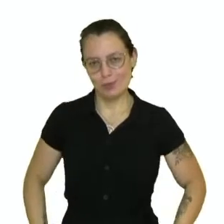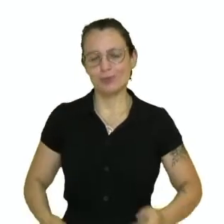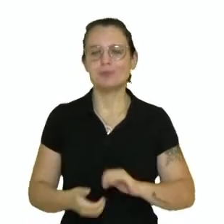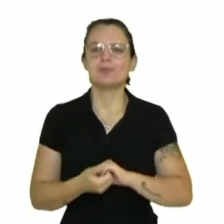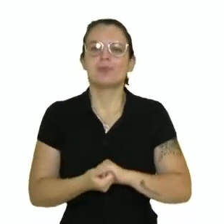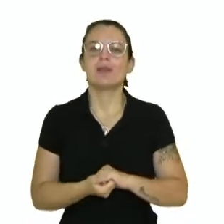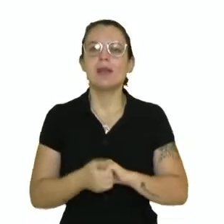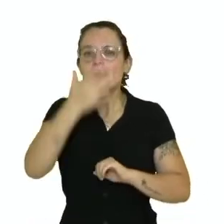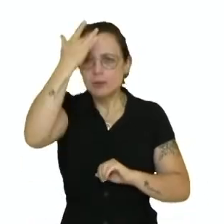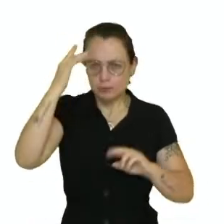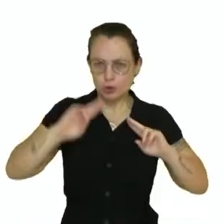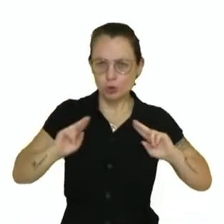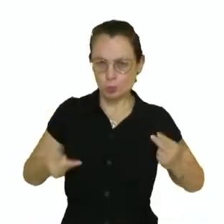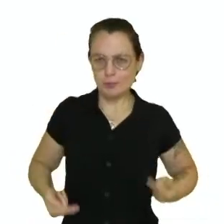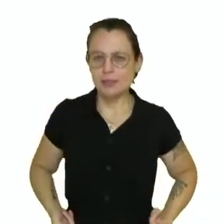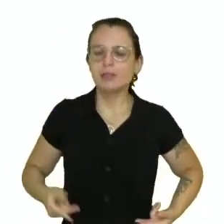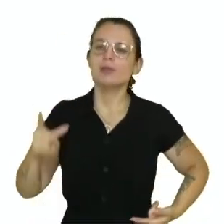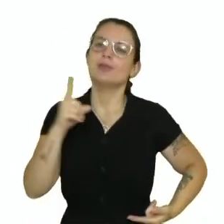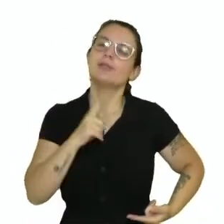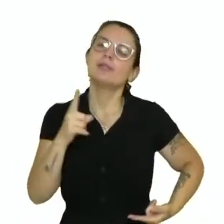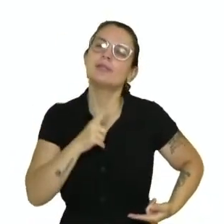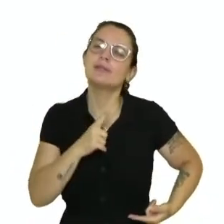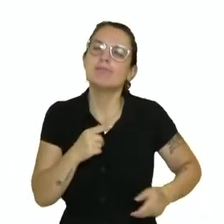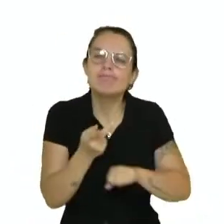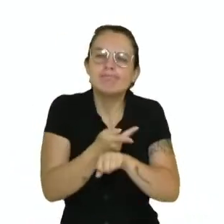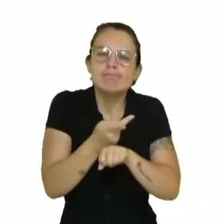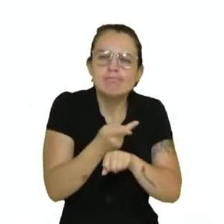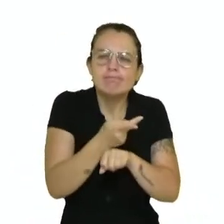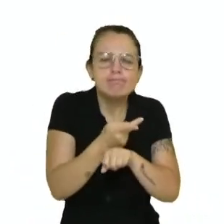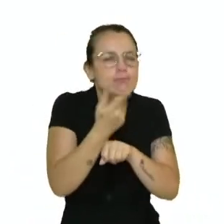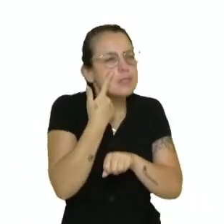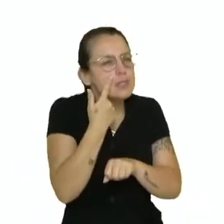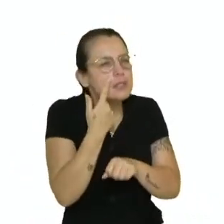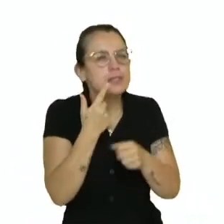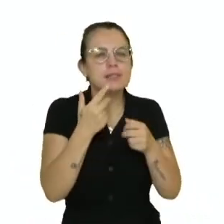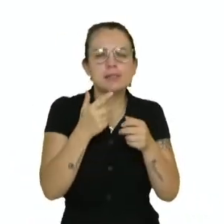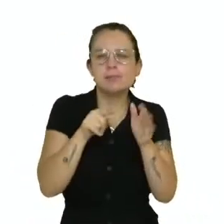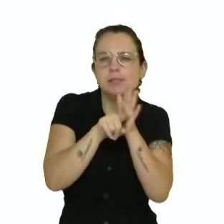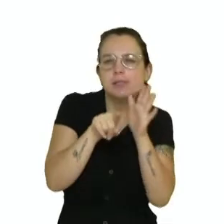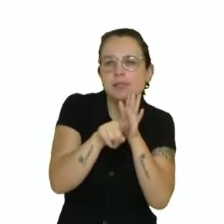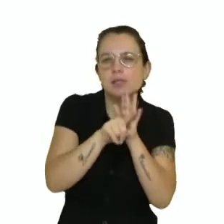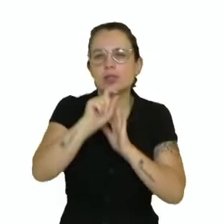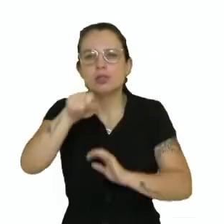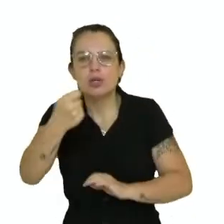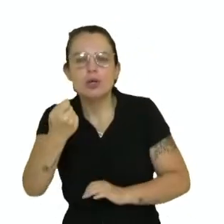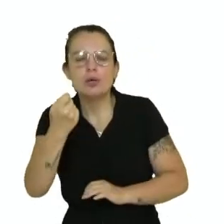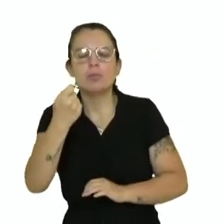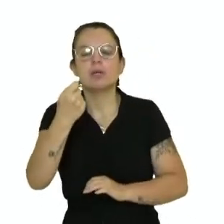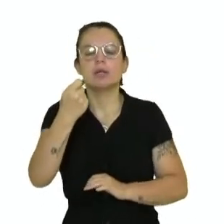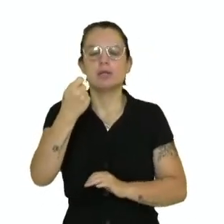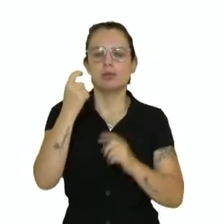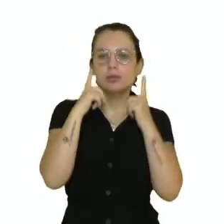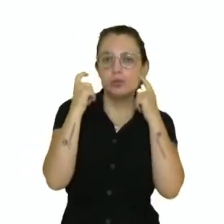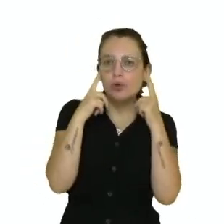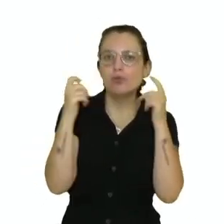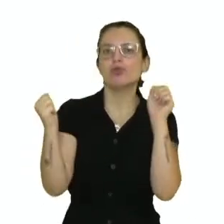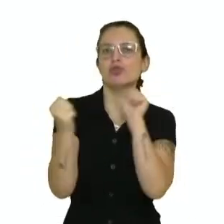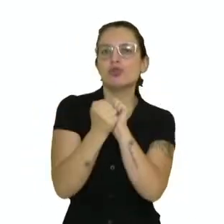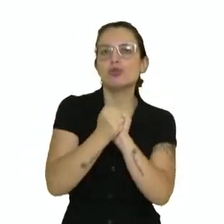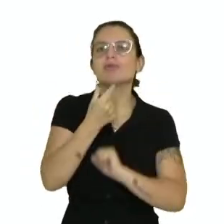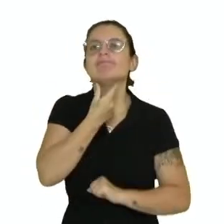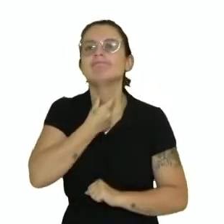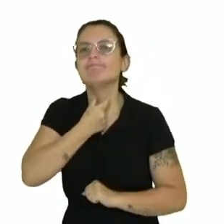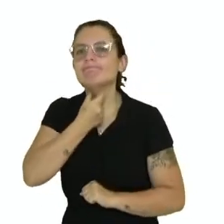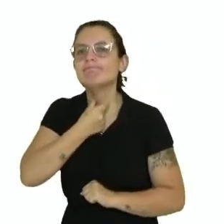humano pré-histórico explorou o som através dos movimentos corporais, juntamente com a voz e os sons que a